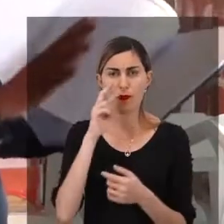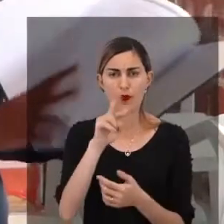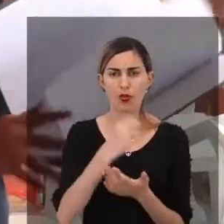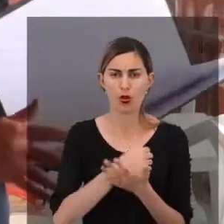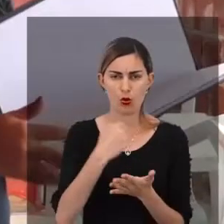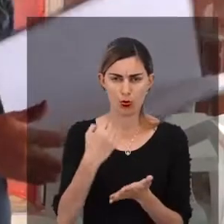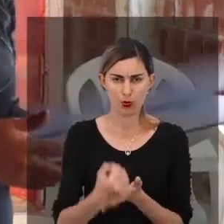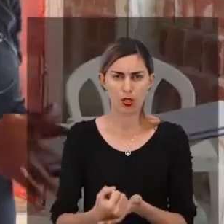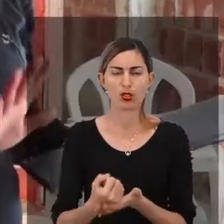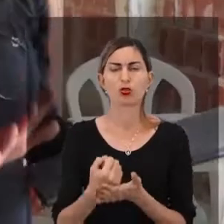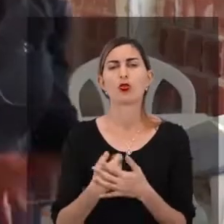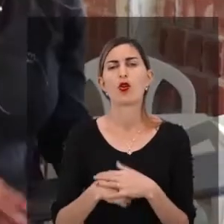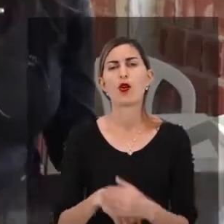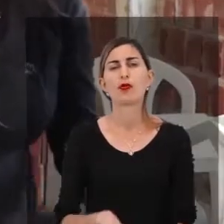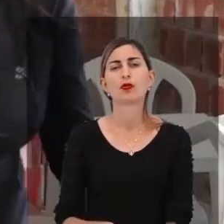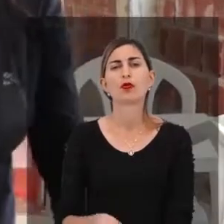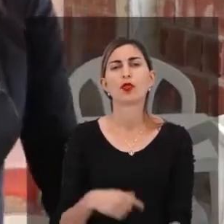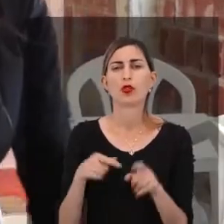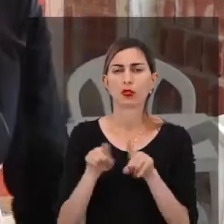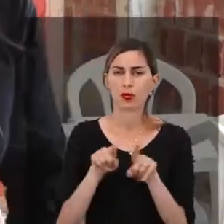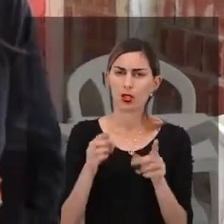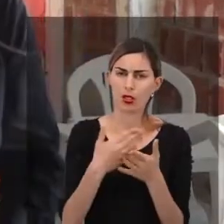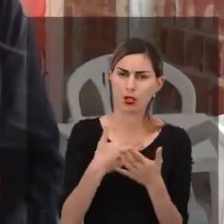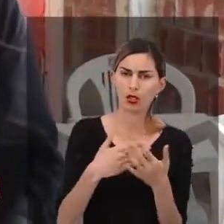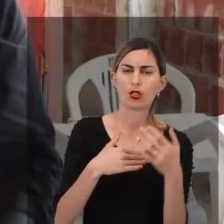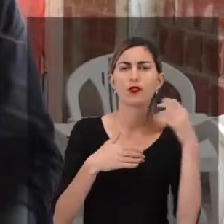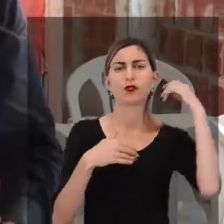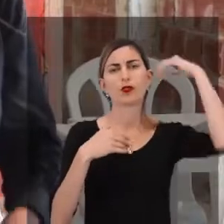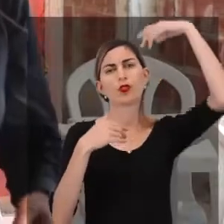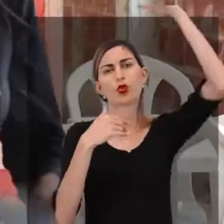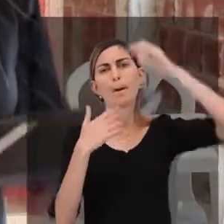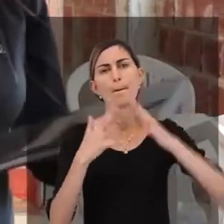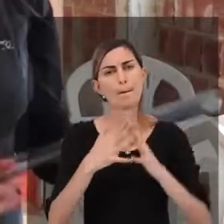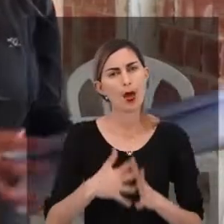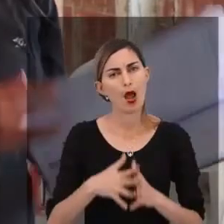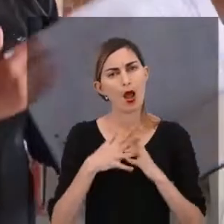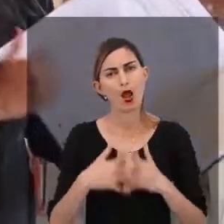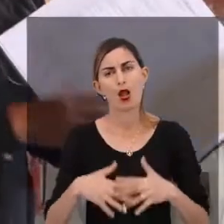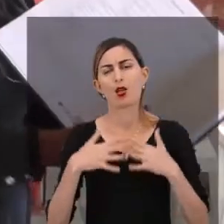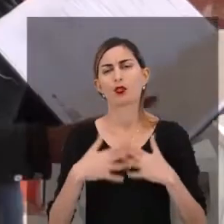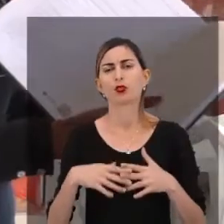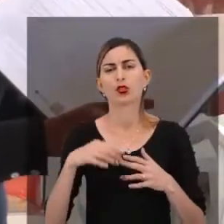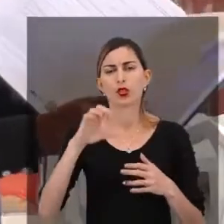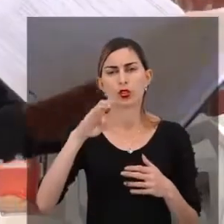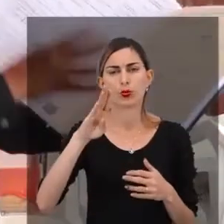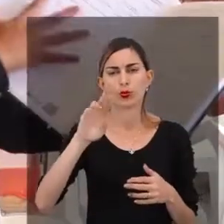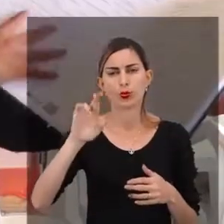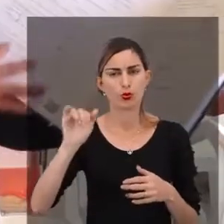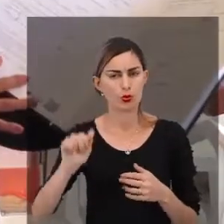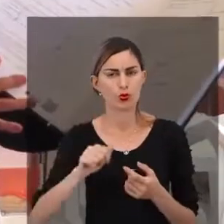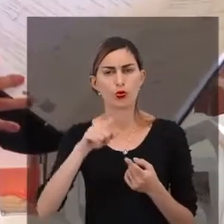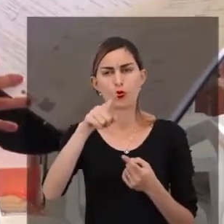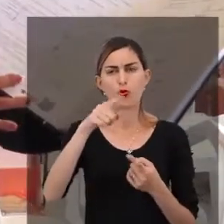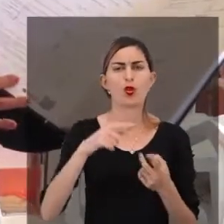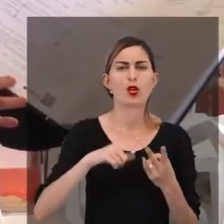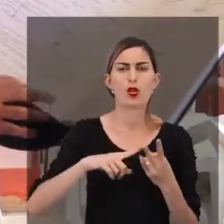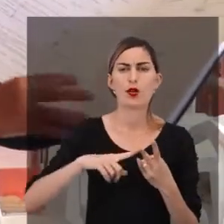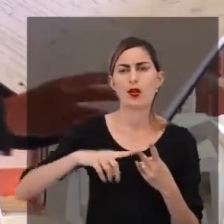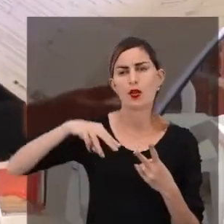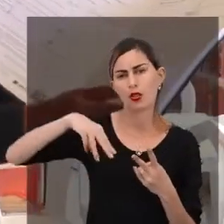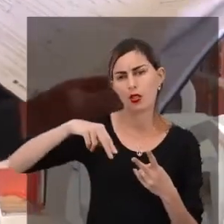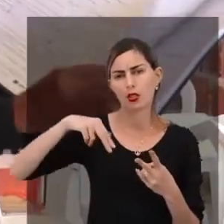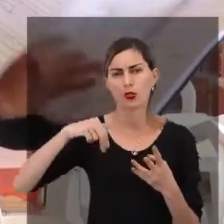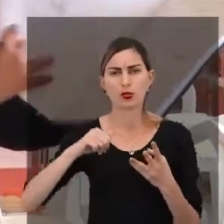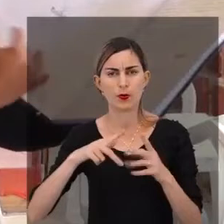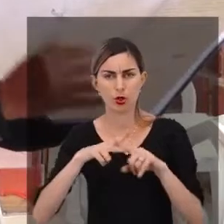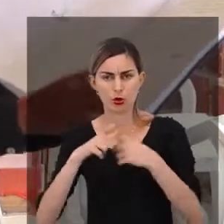coisas para ver documentação, foi tudo ok. Livros de inspeções de máquinas e equipamentos. Aqui eu tenho a grua, né? A